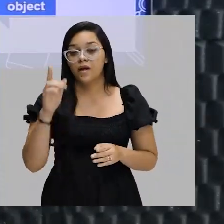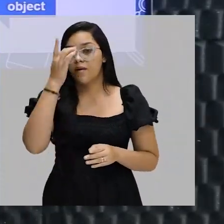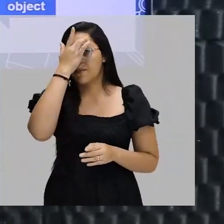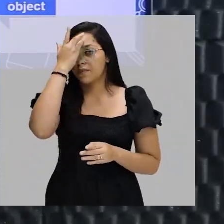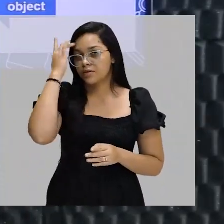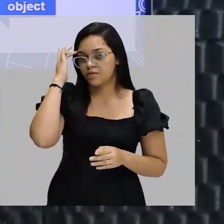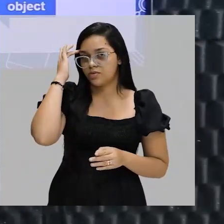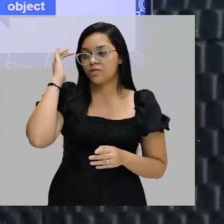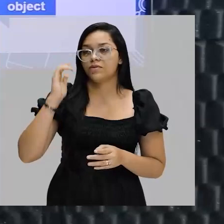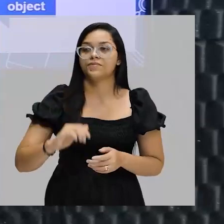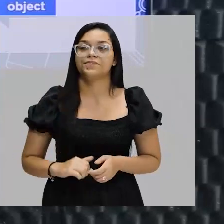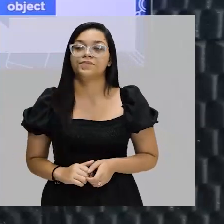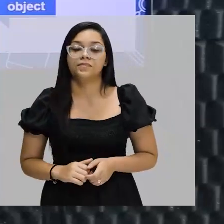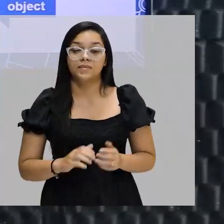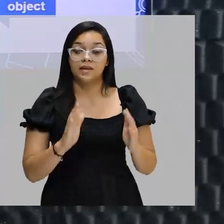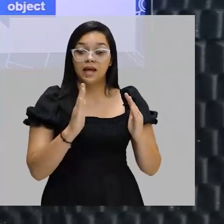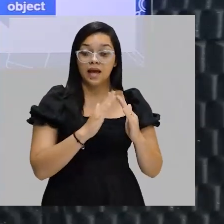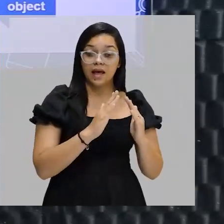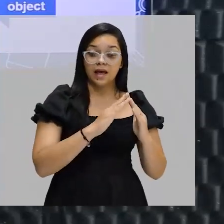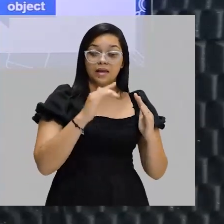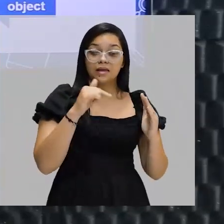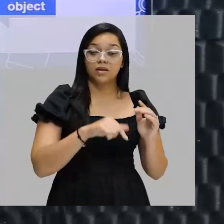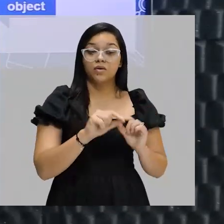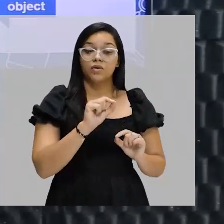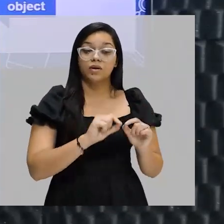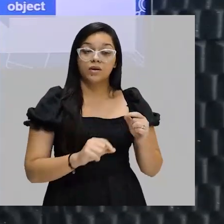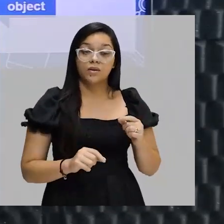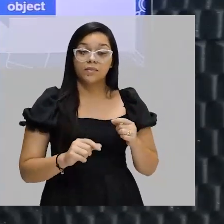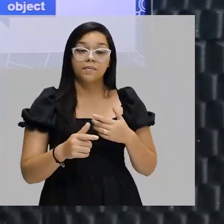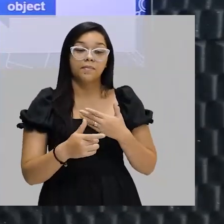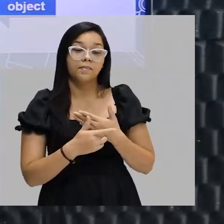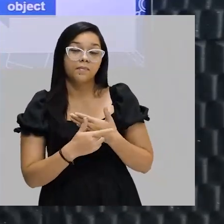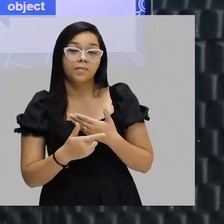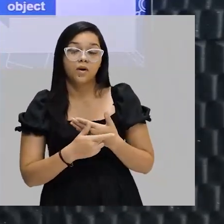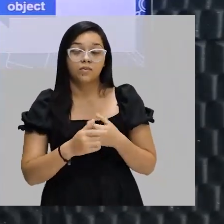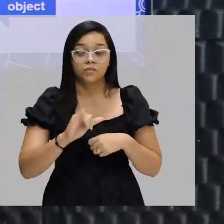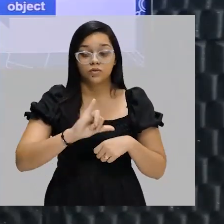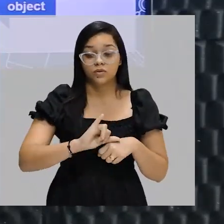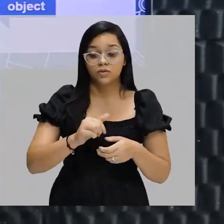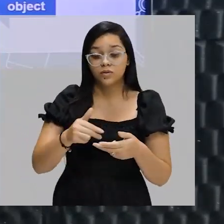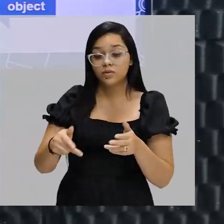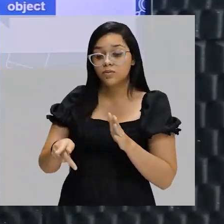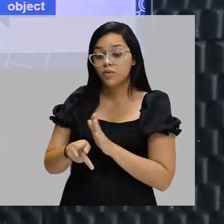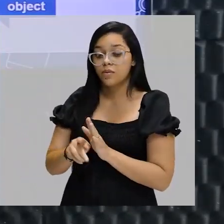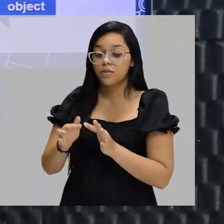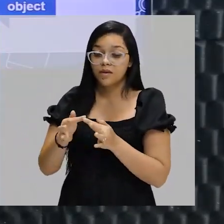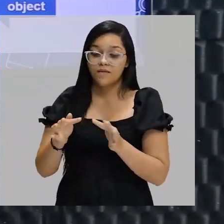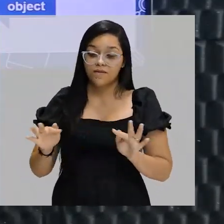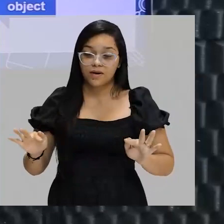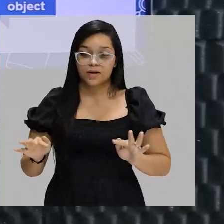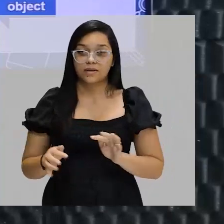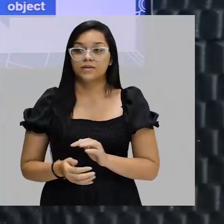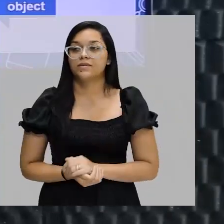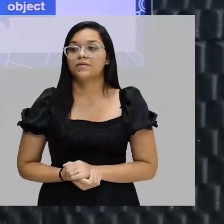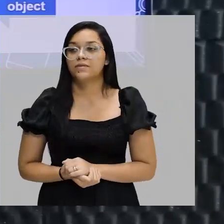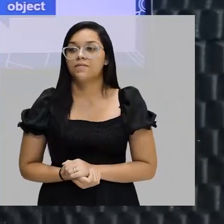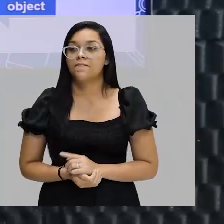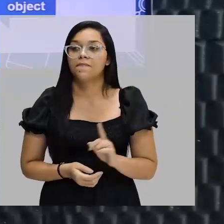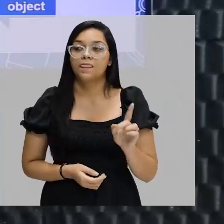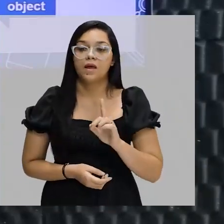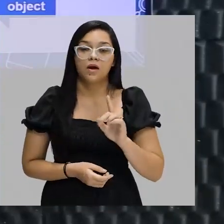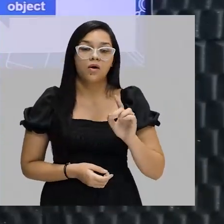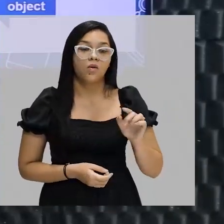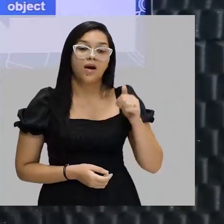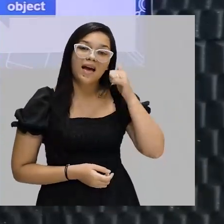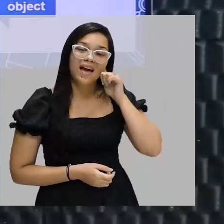pessoa. A casa, nessa sentença, desempenha a função de objeto da oração, ok? Não é ela